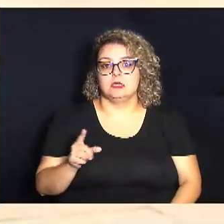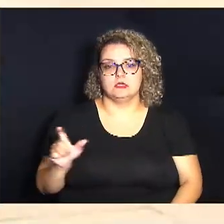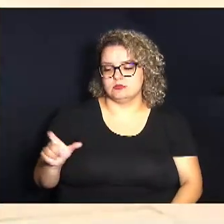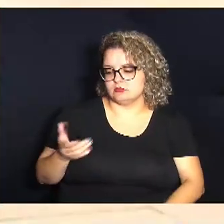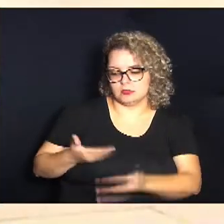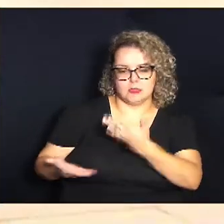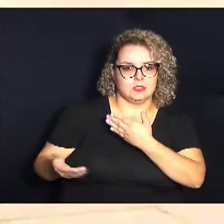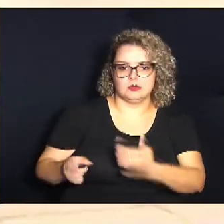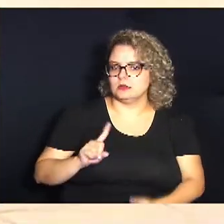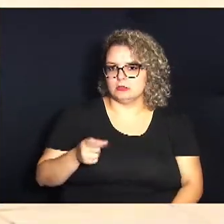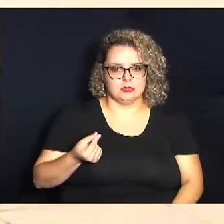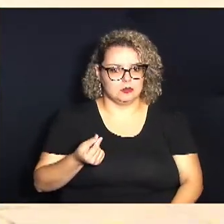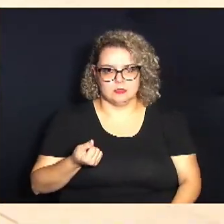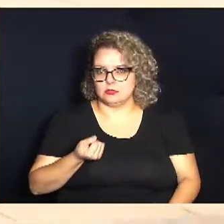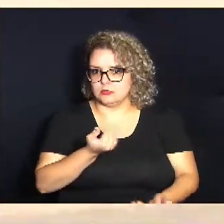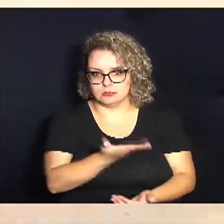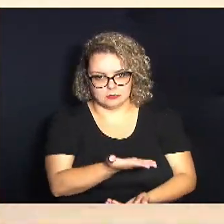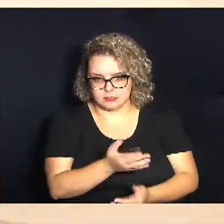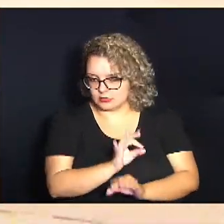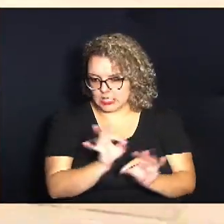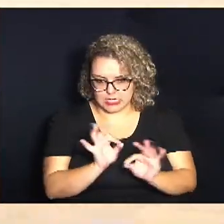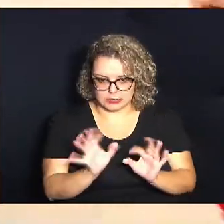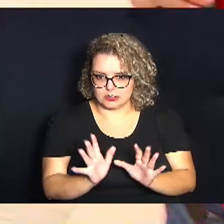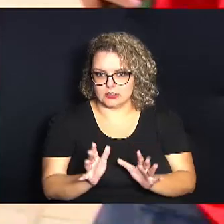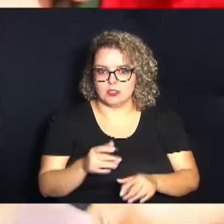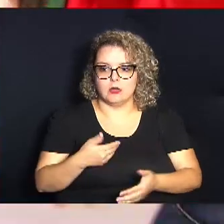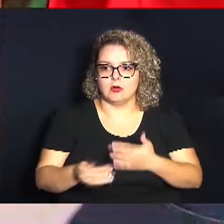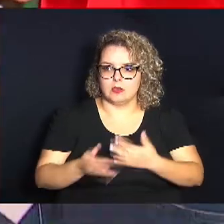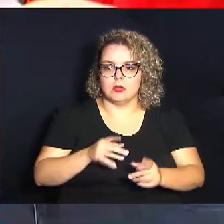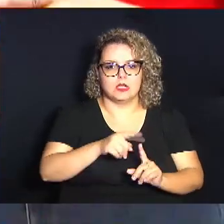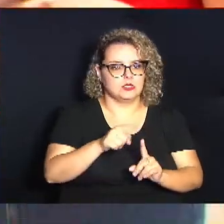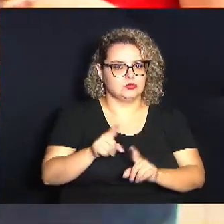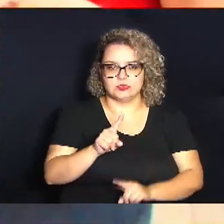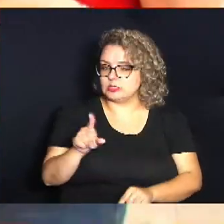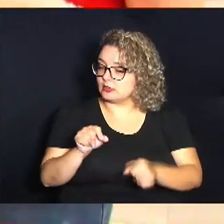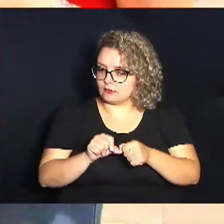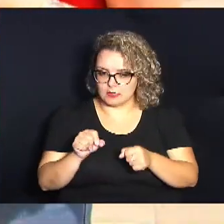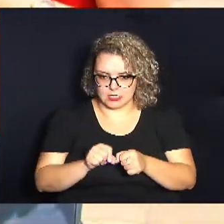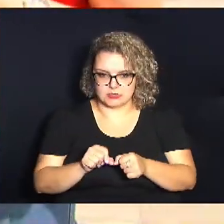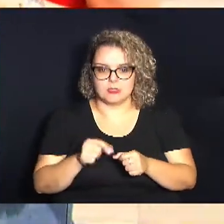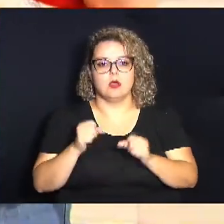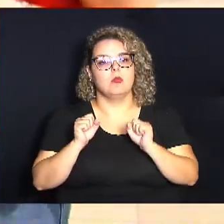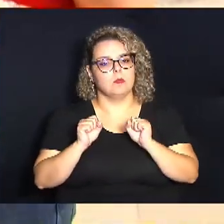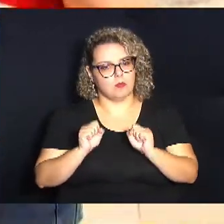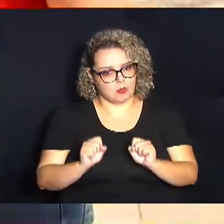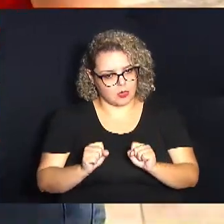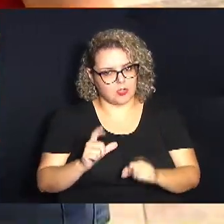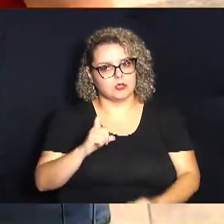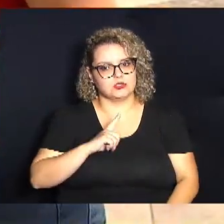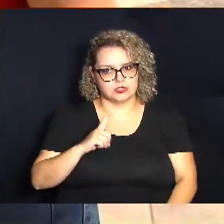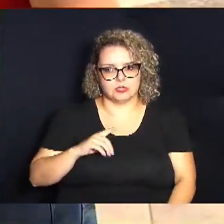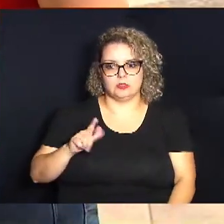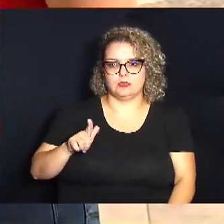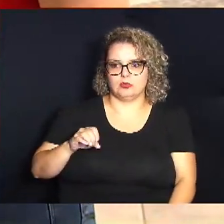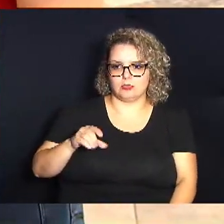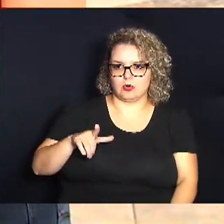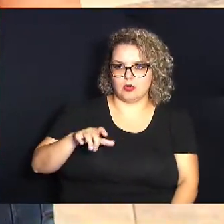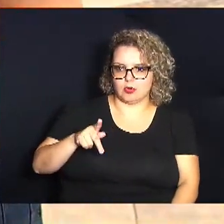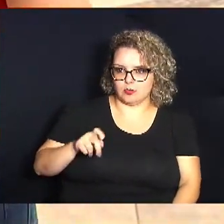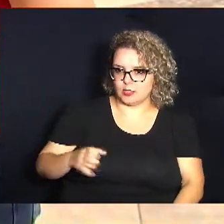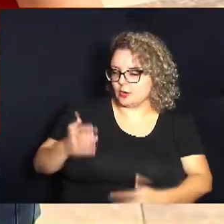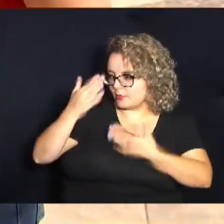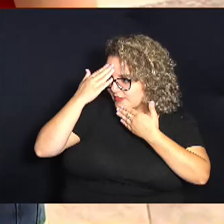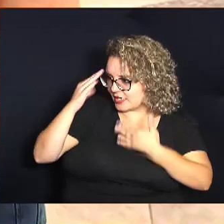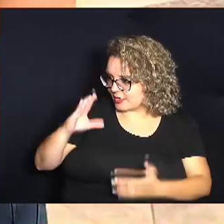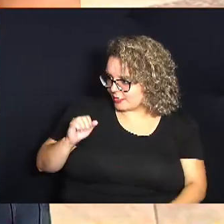dê dinheiro, qualquer situação desse tipo, não faça porque você poderá cair num golpe. Muito obrigada, comandante,